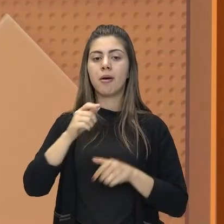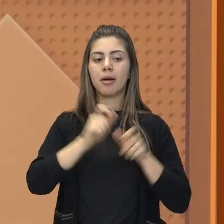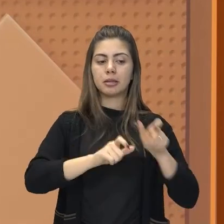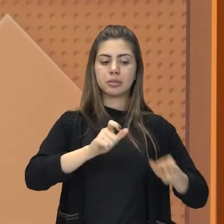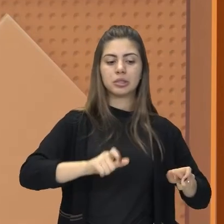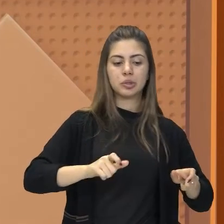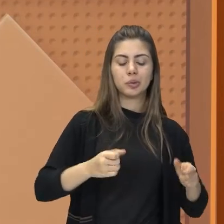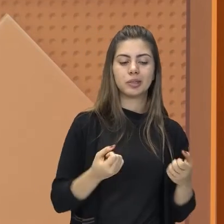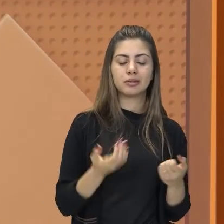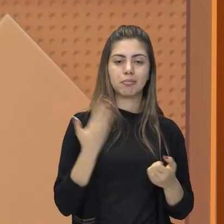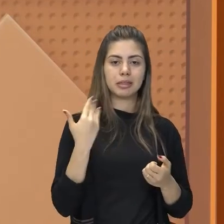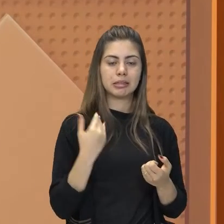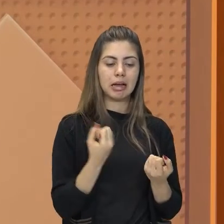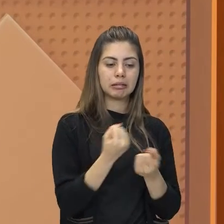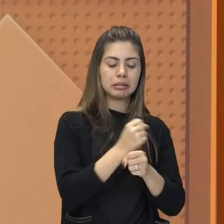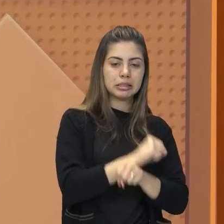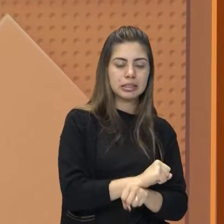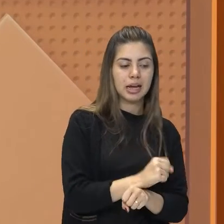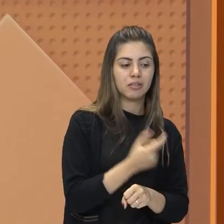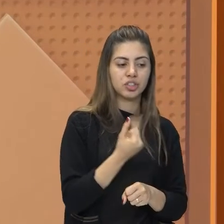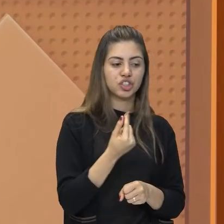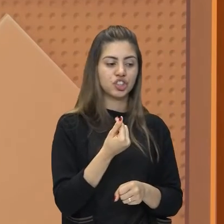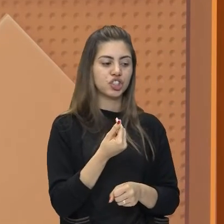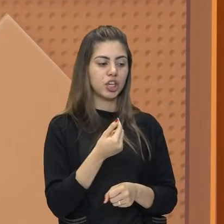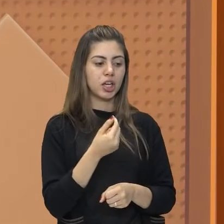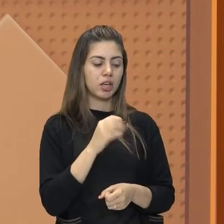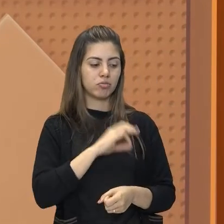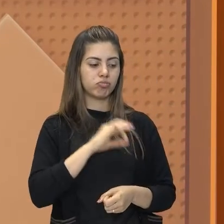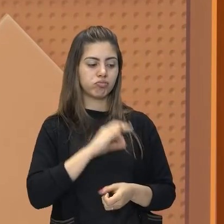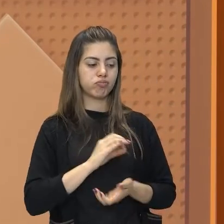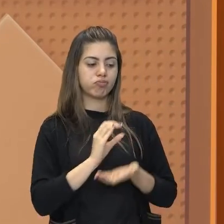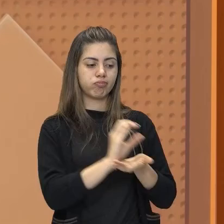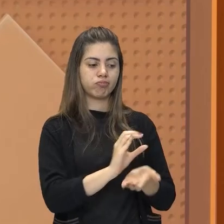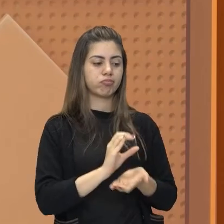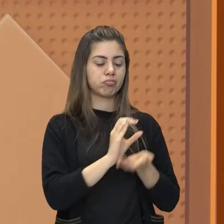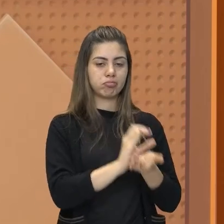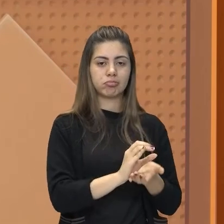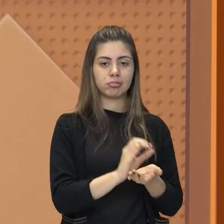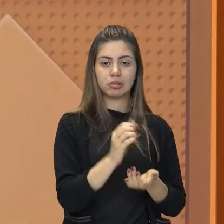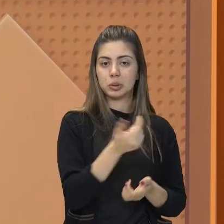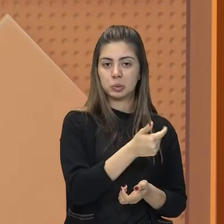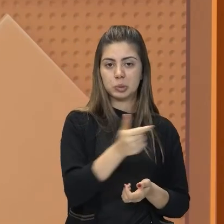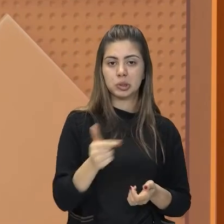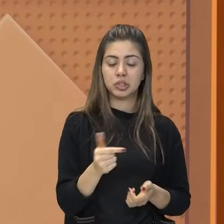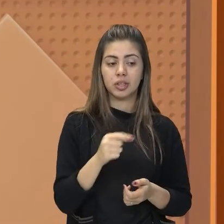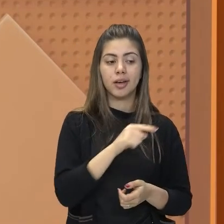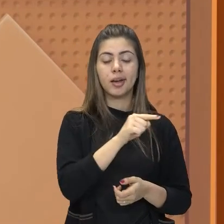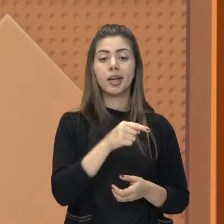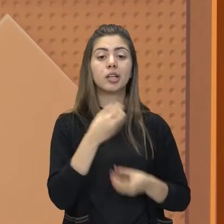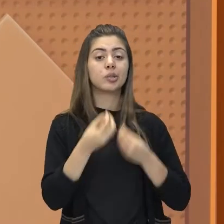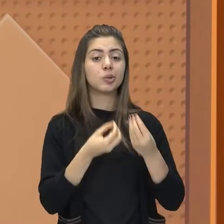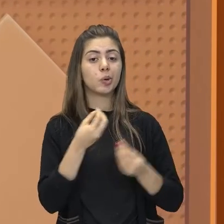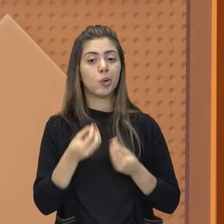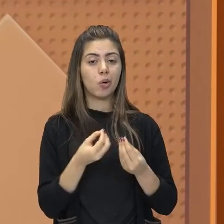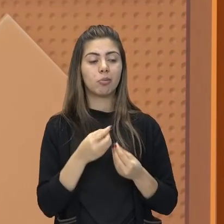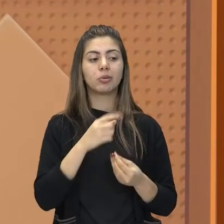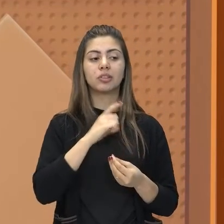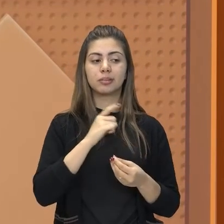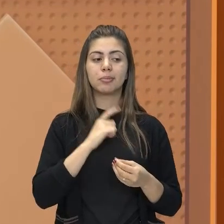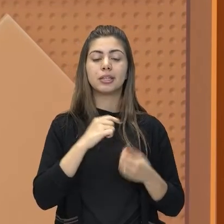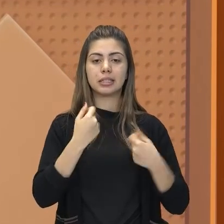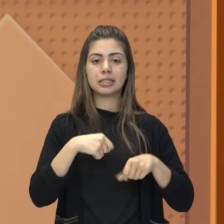escravizados que não recebiam salário, que estavam nas plantações, que estavam nas cidades, eles vão ser